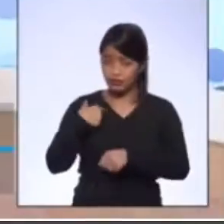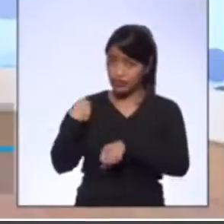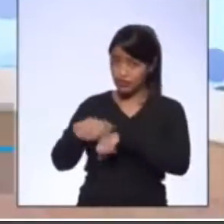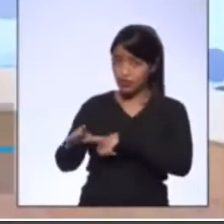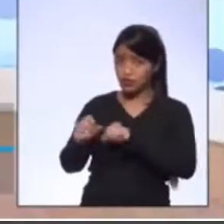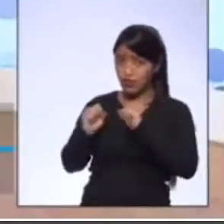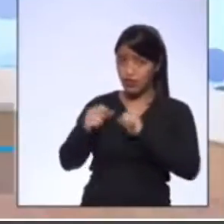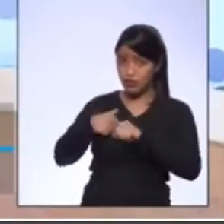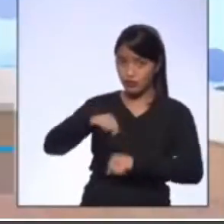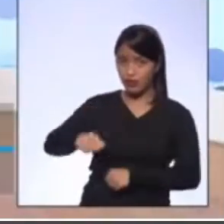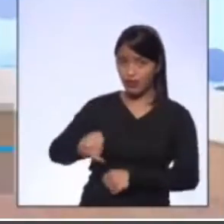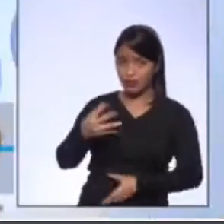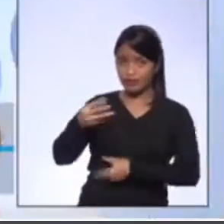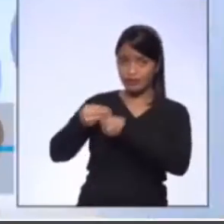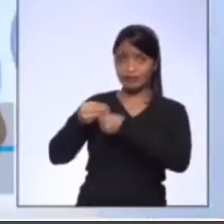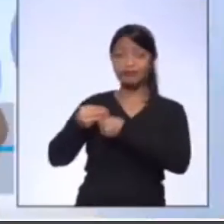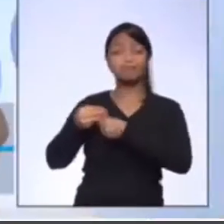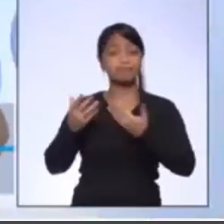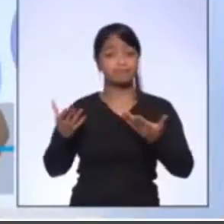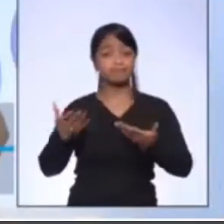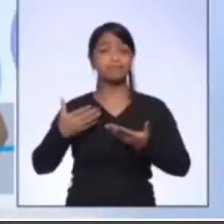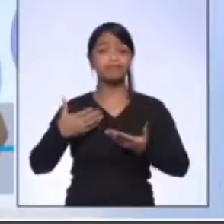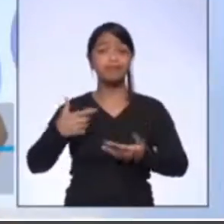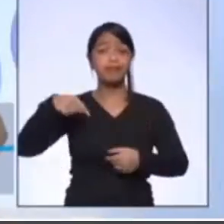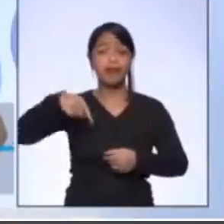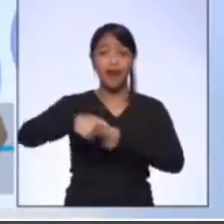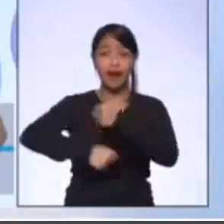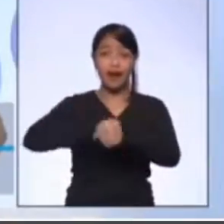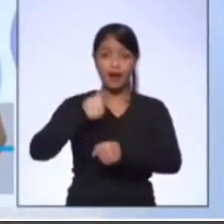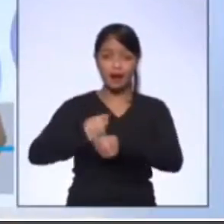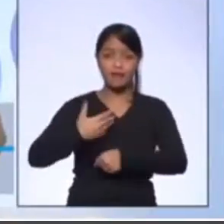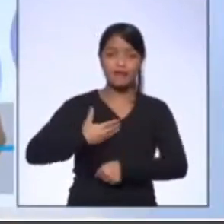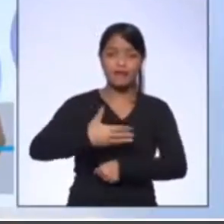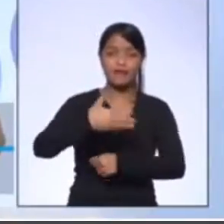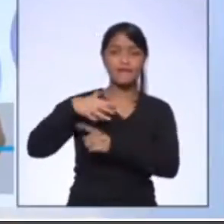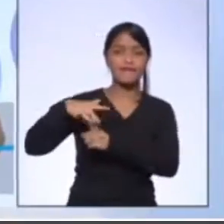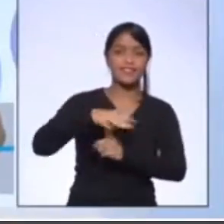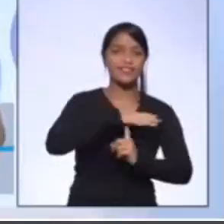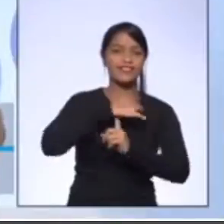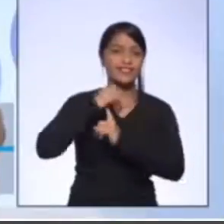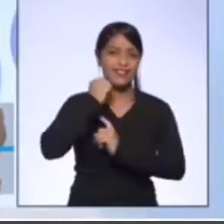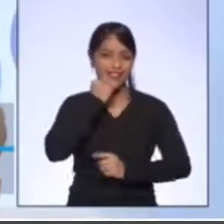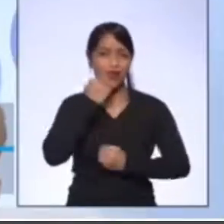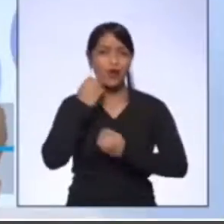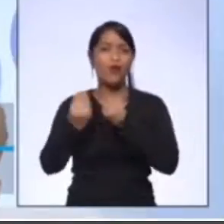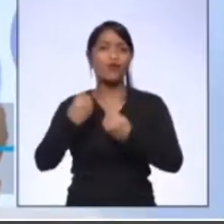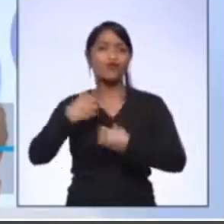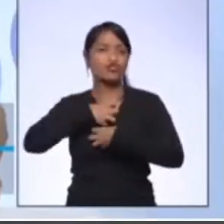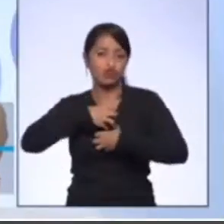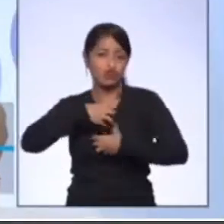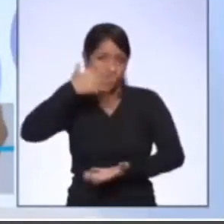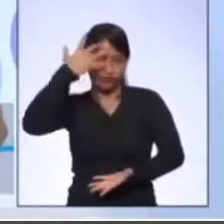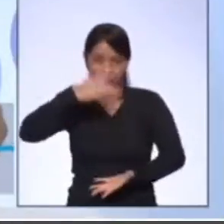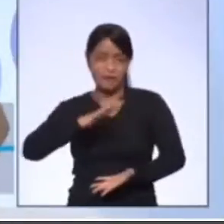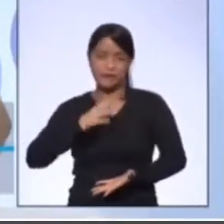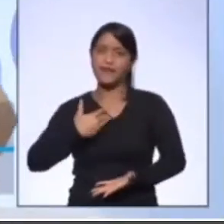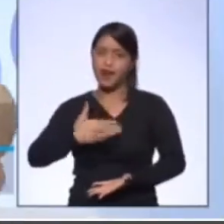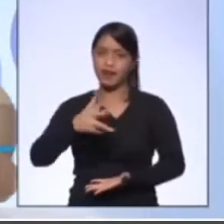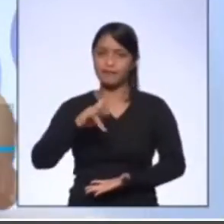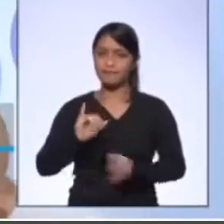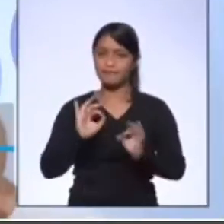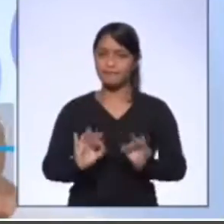aproveitando aí a gente tem feira de ciências esse ano a gente não sabe muito bem a estrutura que será mas com certeza teremos né